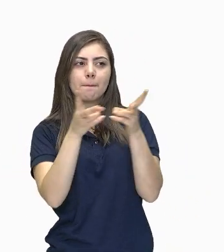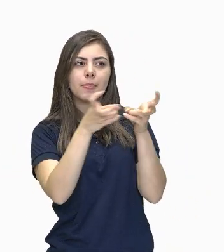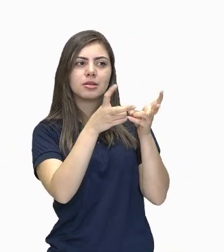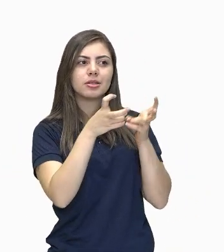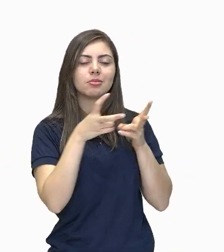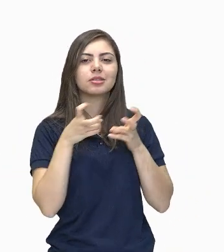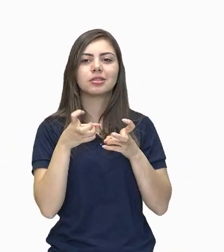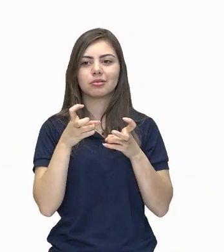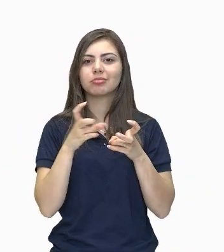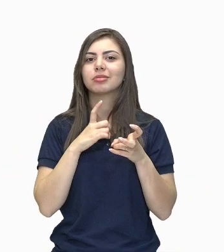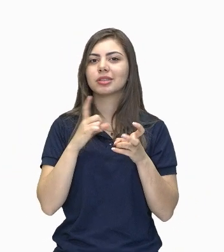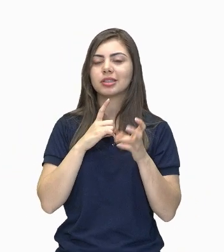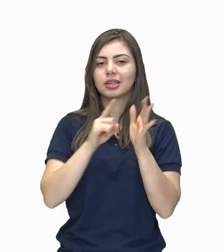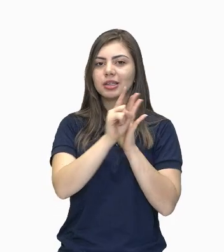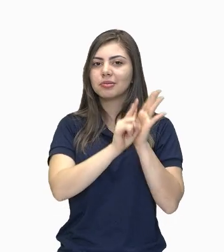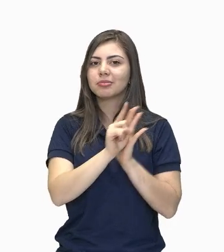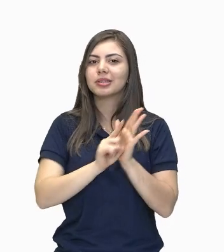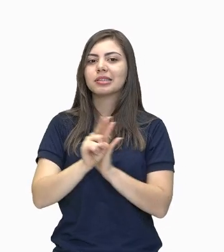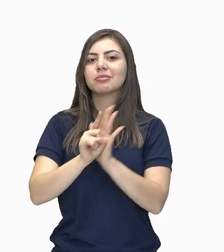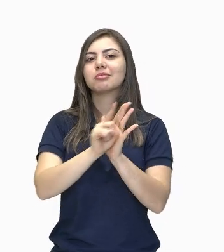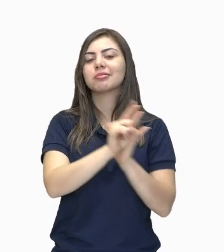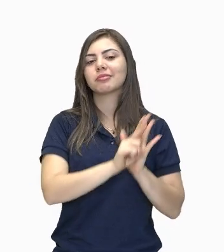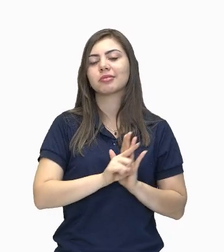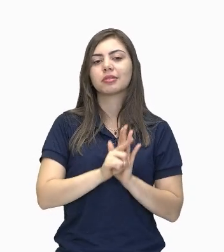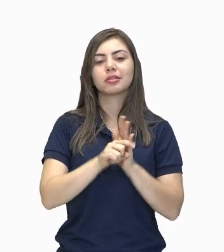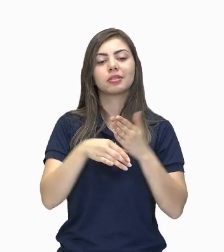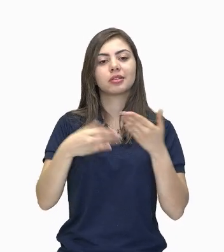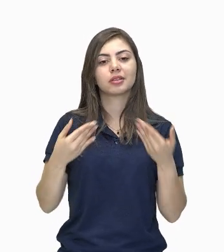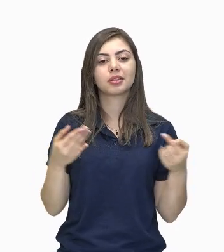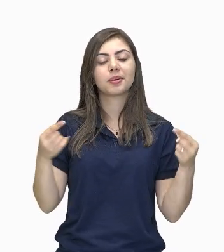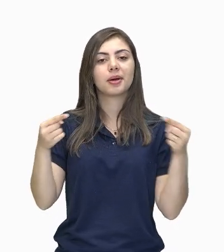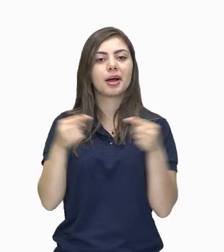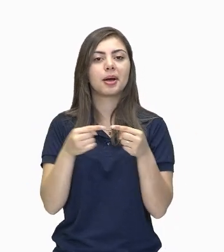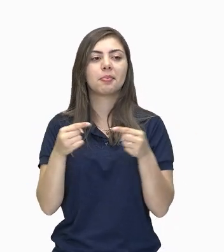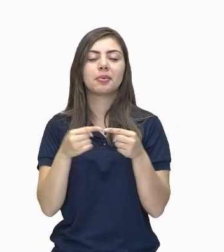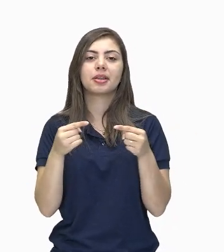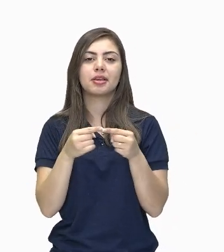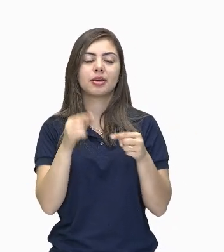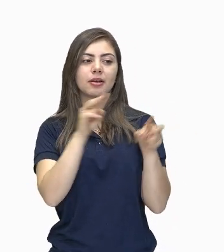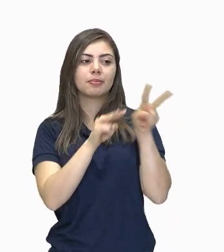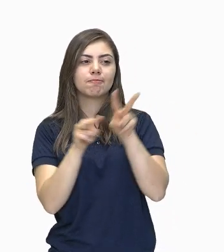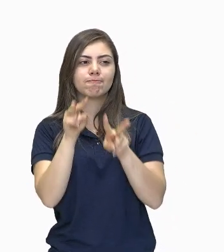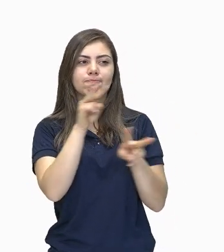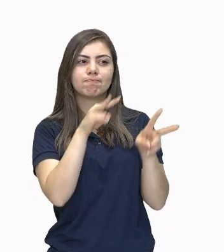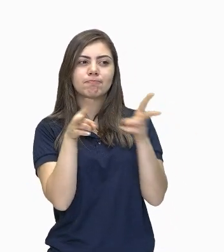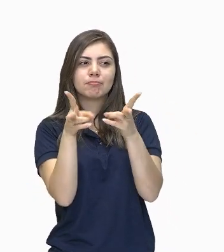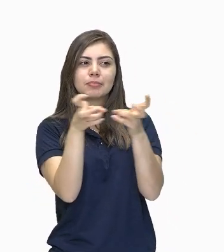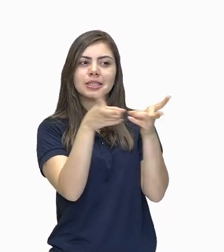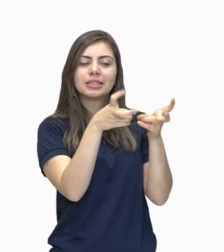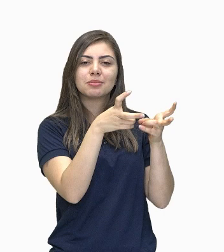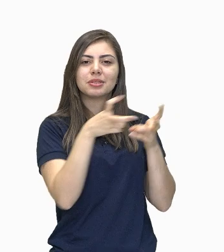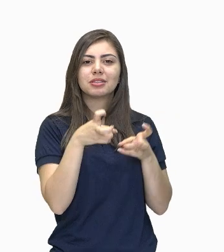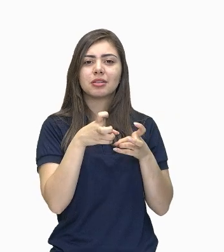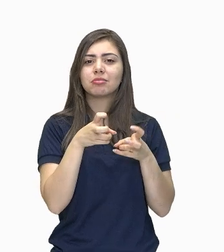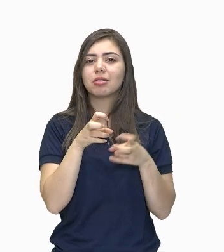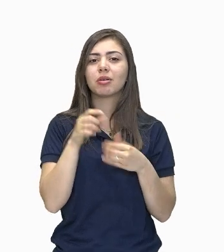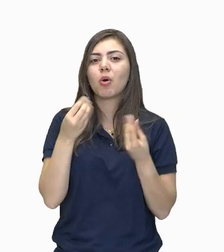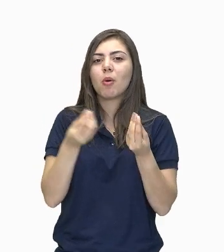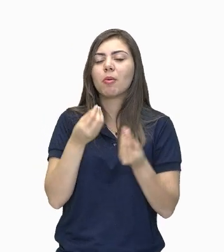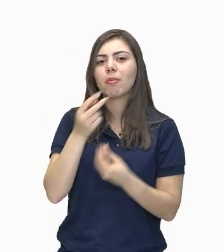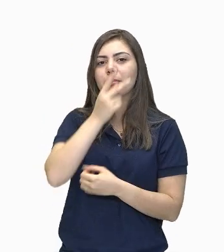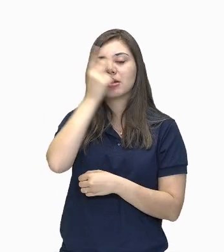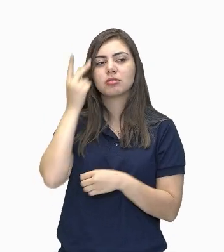de pesquisa. Então, entra nessa parte aí de observação direta, né? De simplesmente você observar e